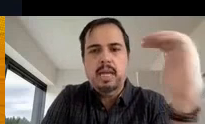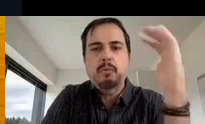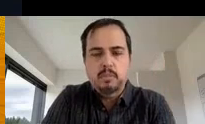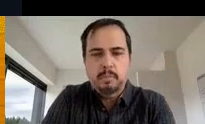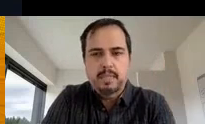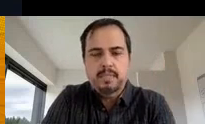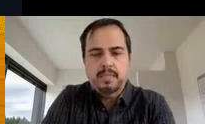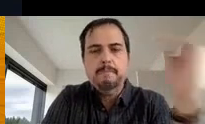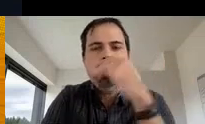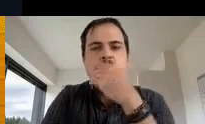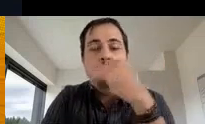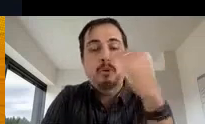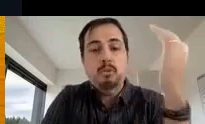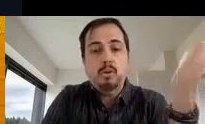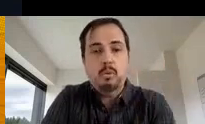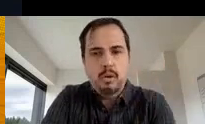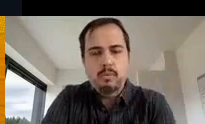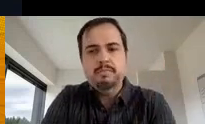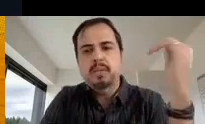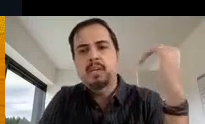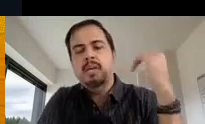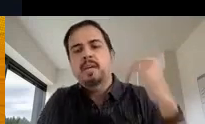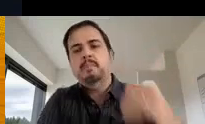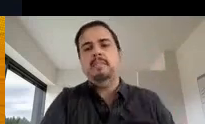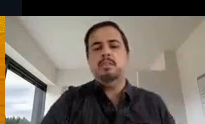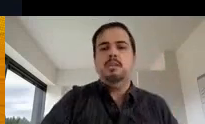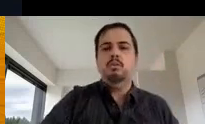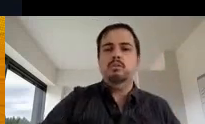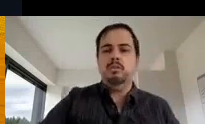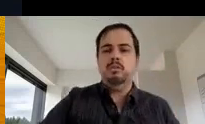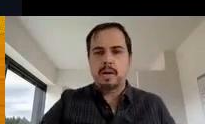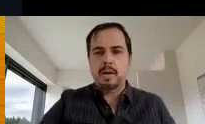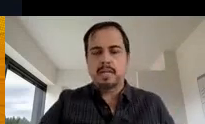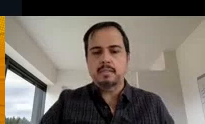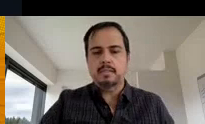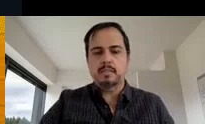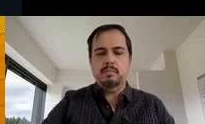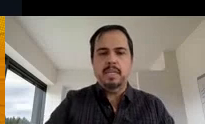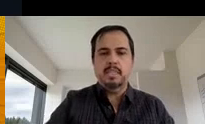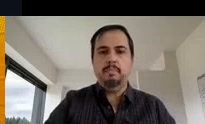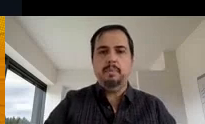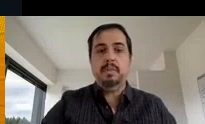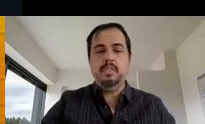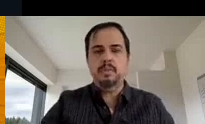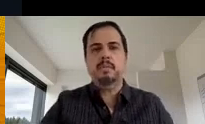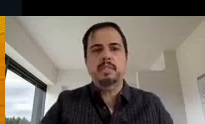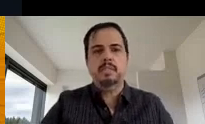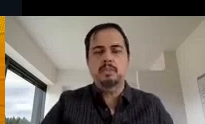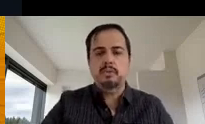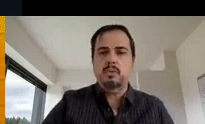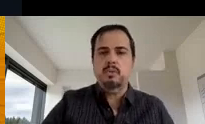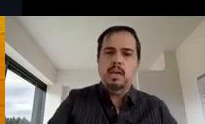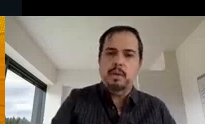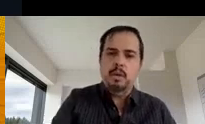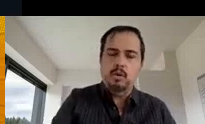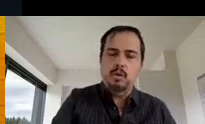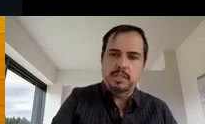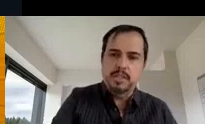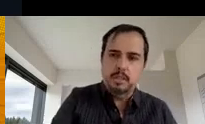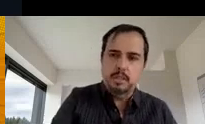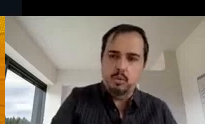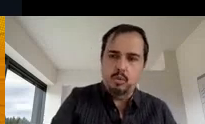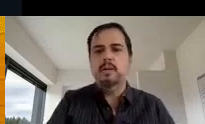inovação, propício ao teste, propício à experiência, propício ao erro. Mas em condições normais, num ambiente que te permite minimamente